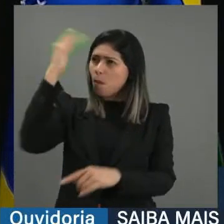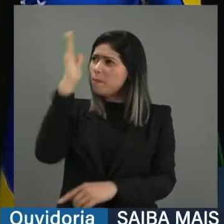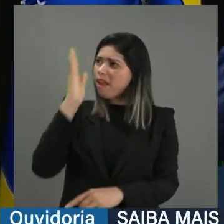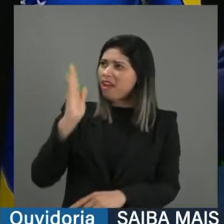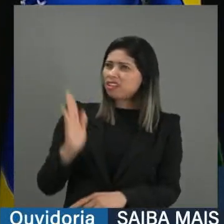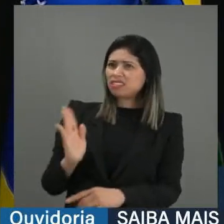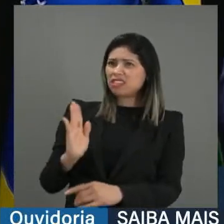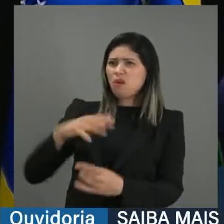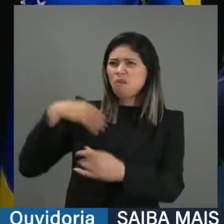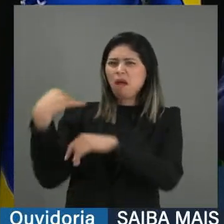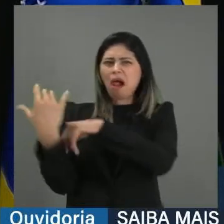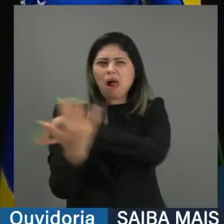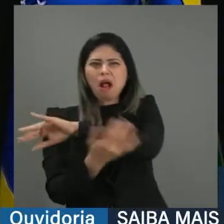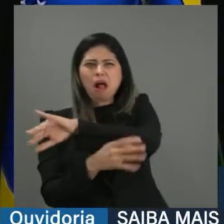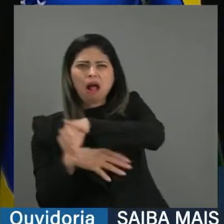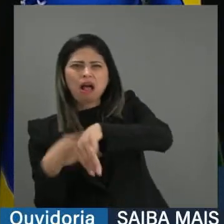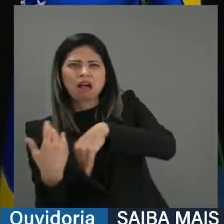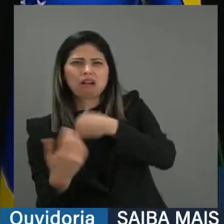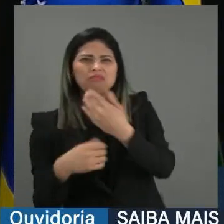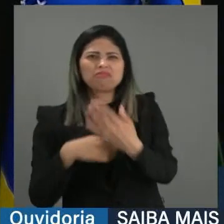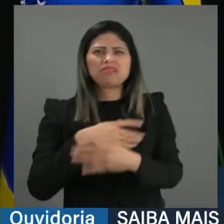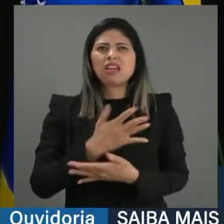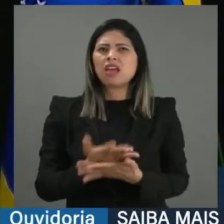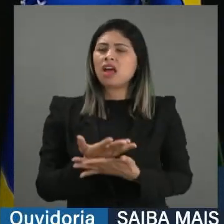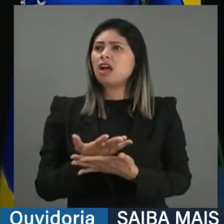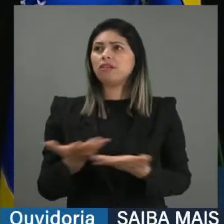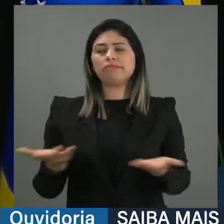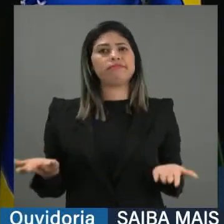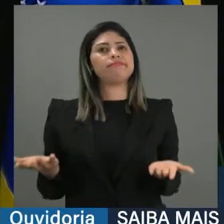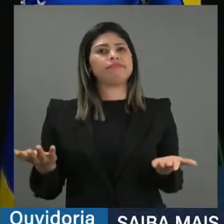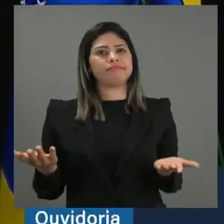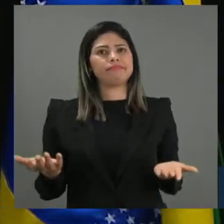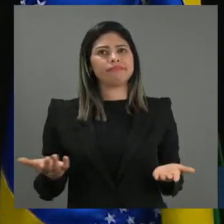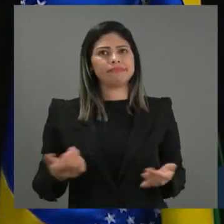percebe isso? Os valores completamente invertidos?